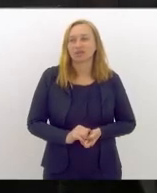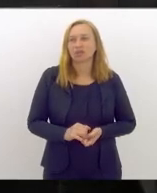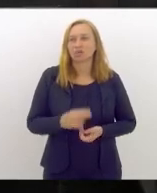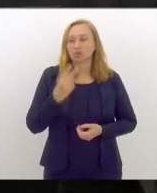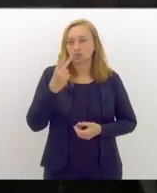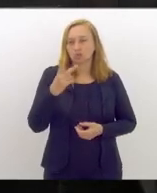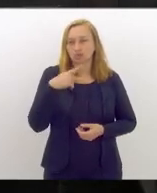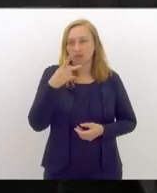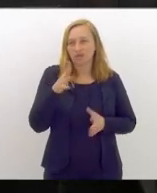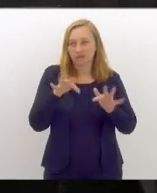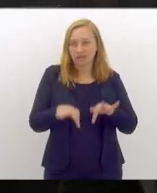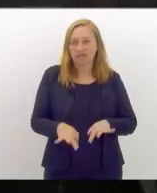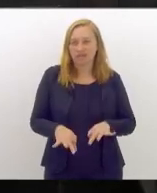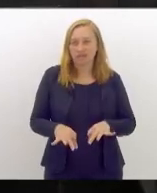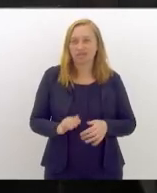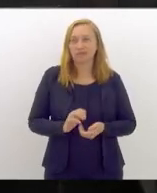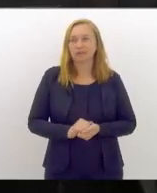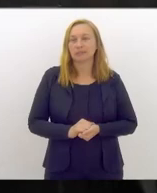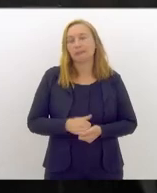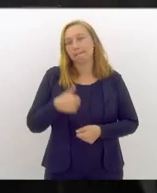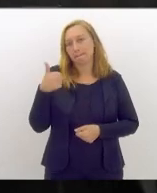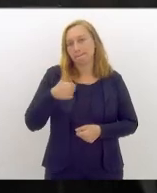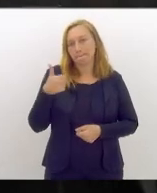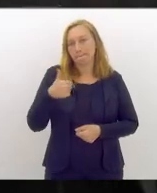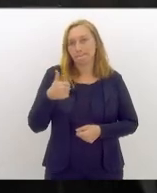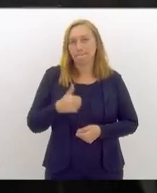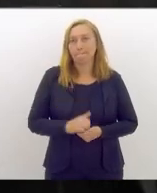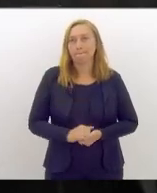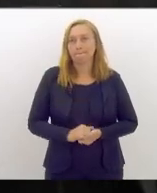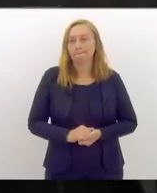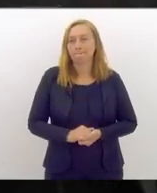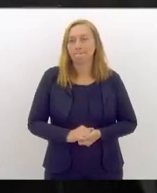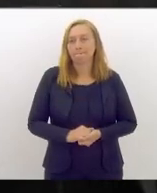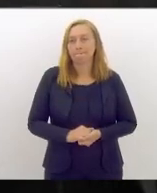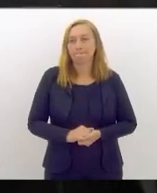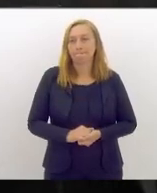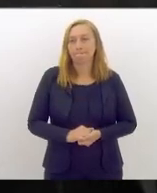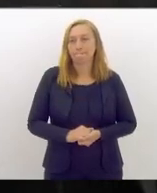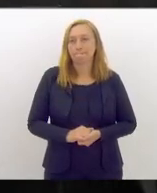dedicatórias finais aqui para acabar a primeira é difícil